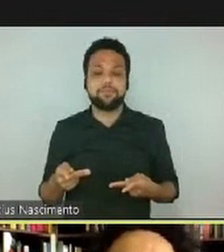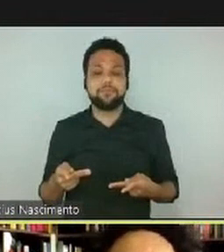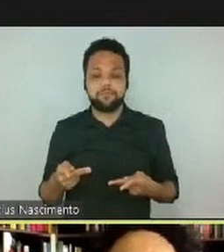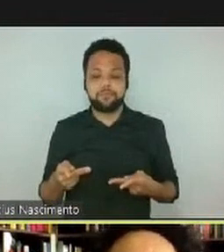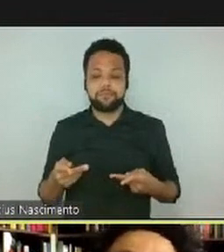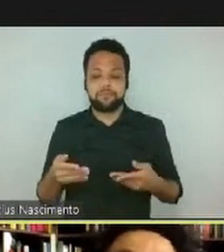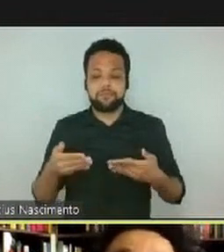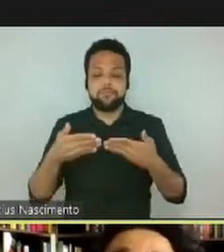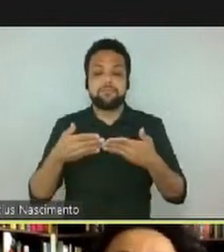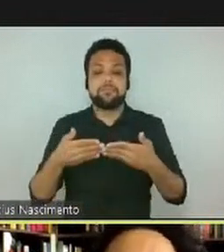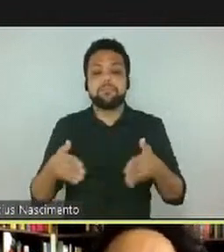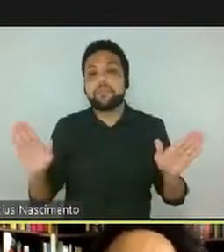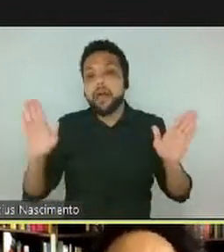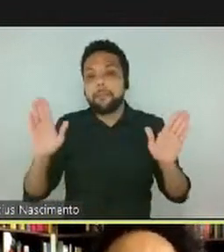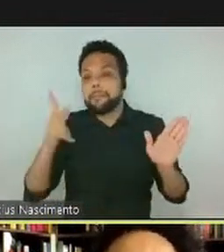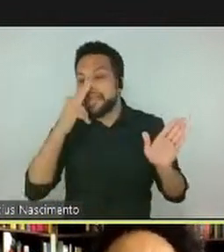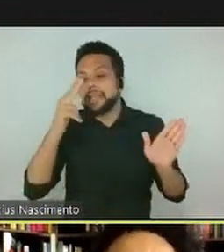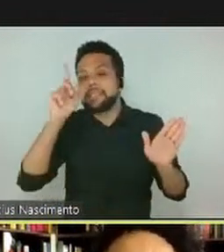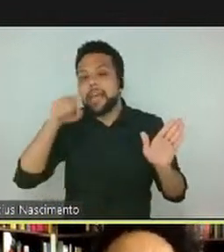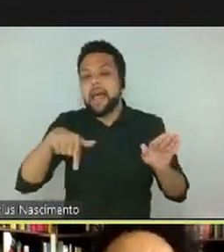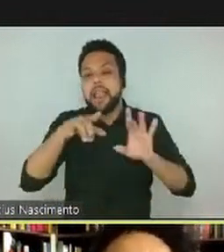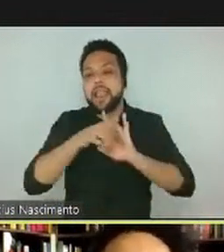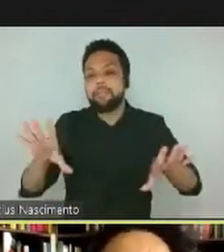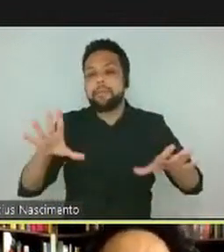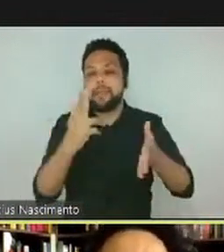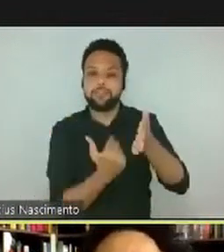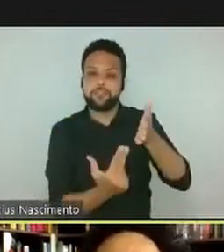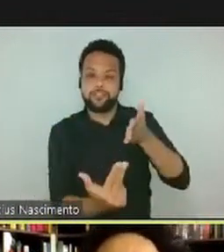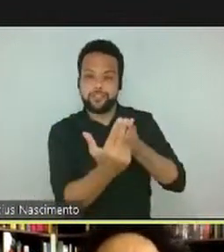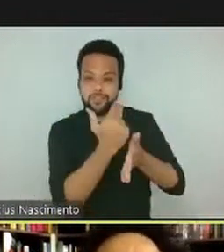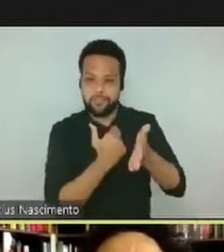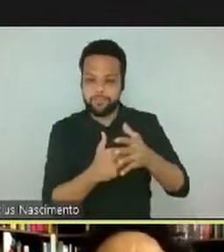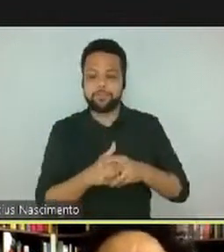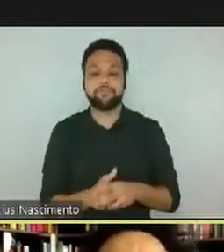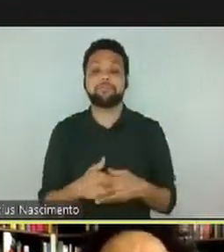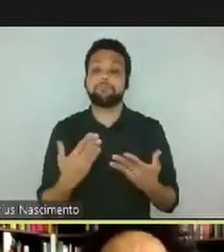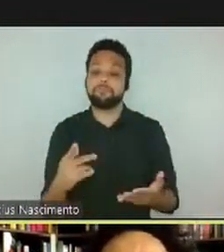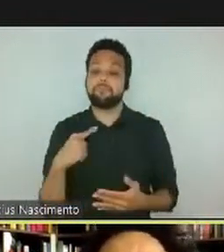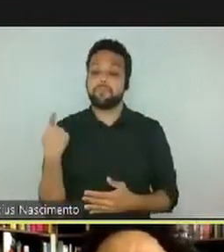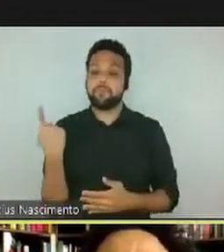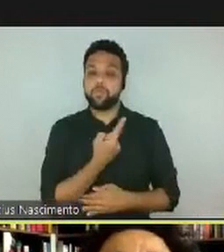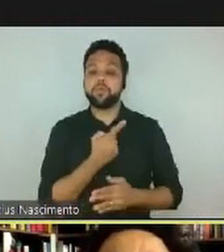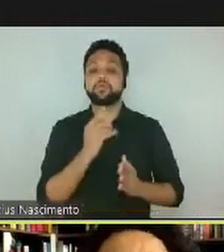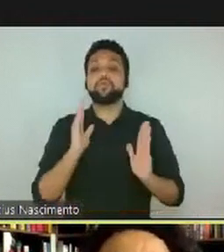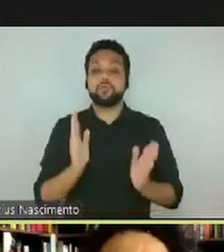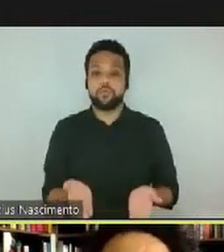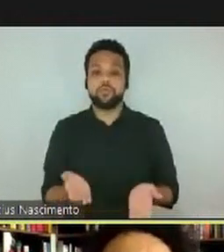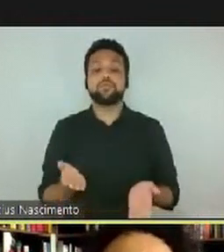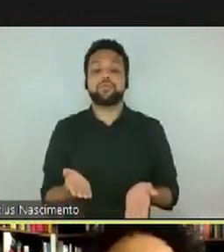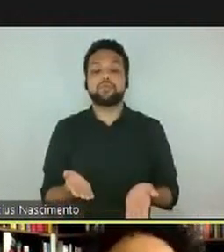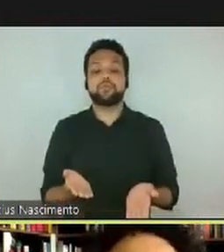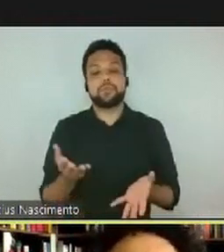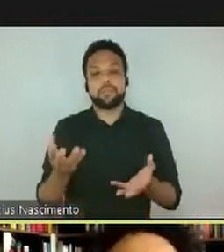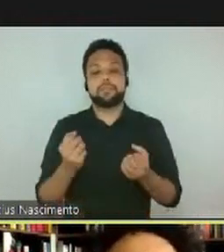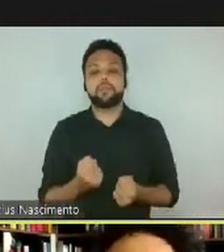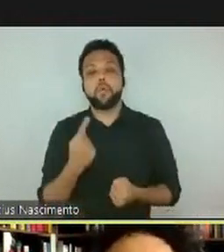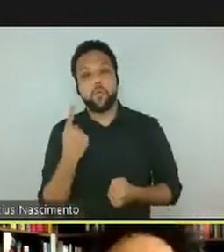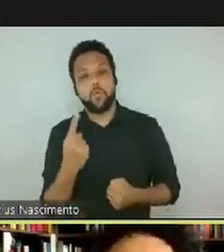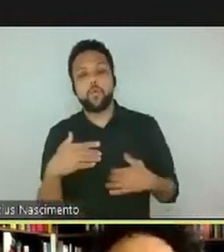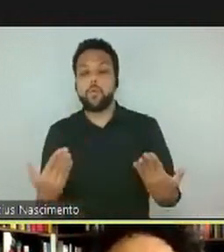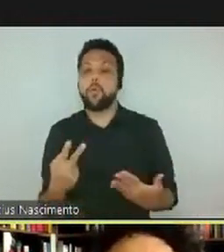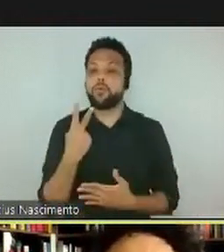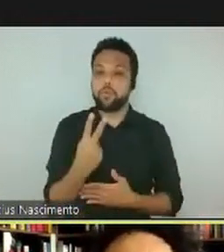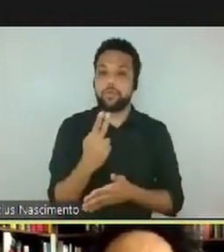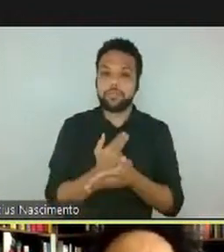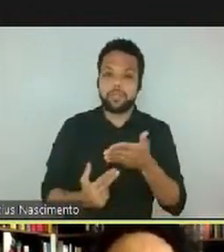abria por uma liberdade do desenho. Então, nós recebemos apenas 1 ou 2 desenhos de cada